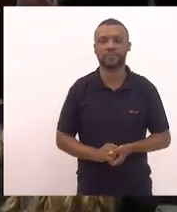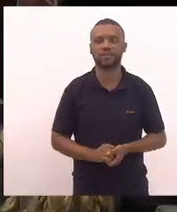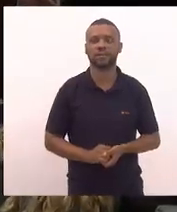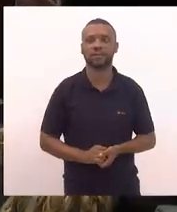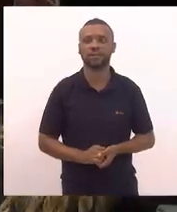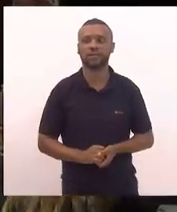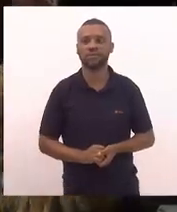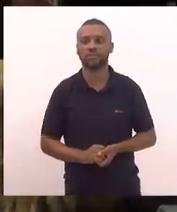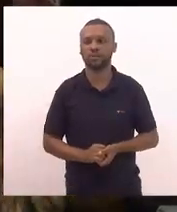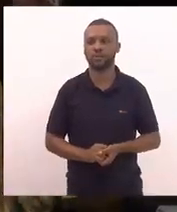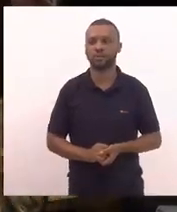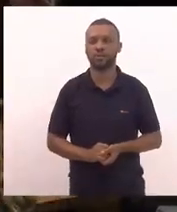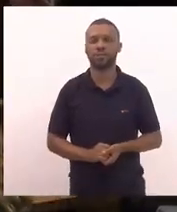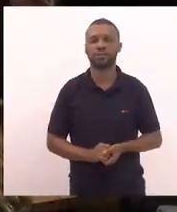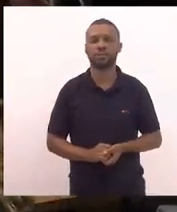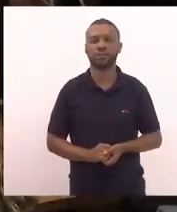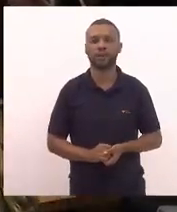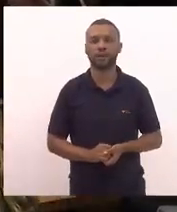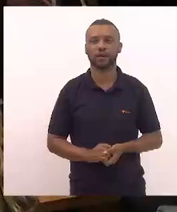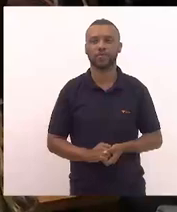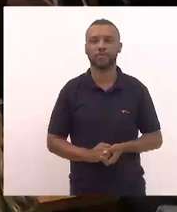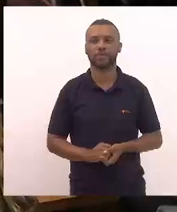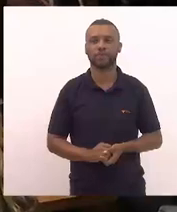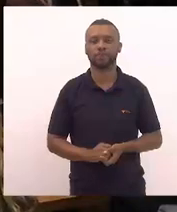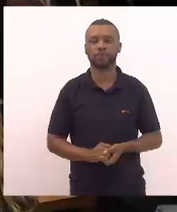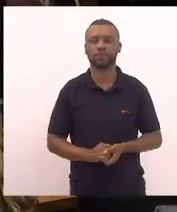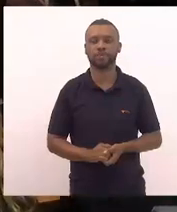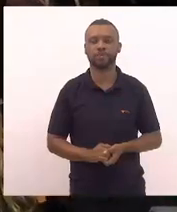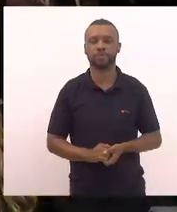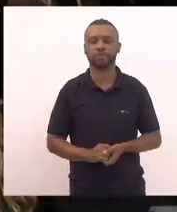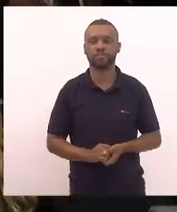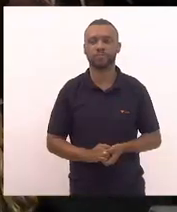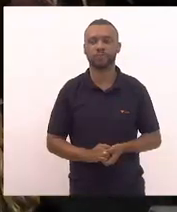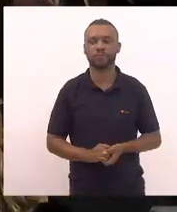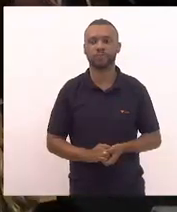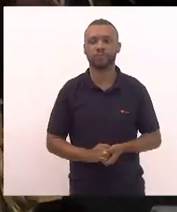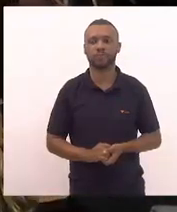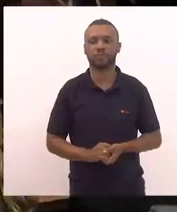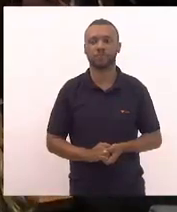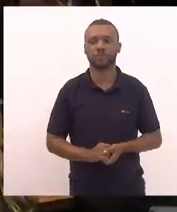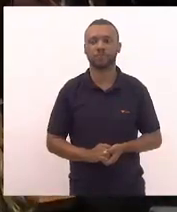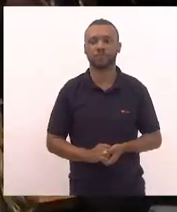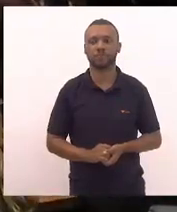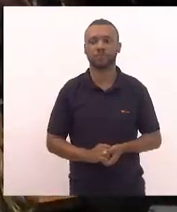Por favor, som. Ei, som.